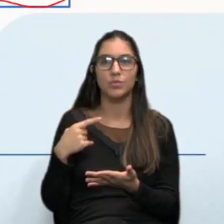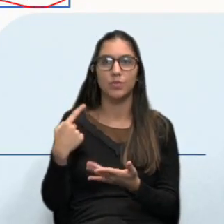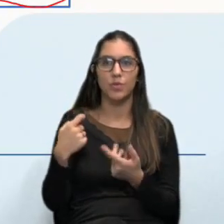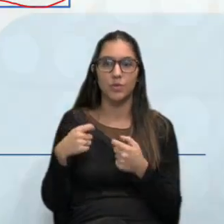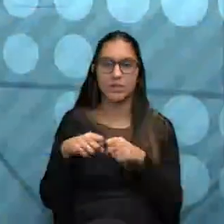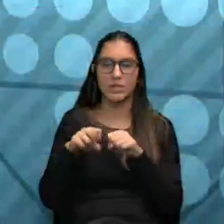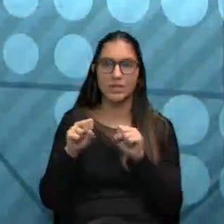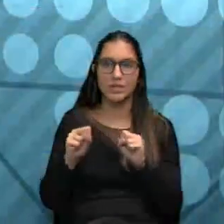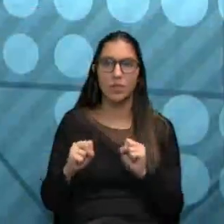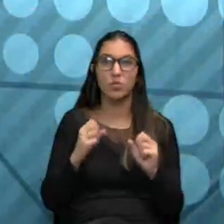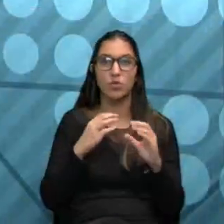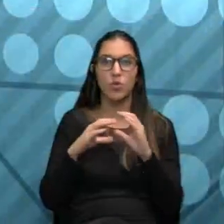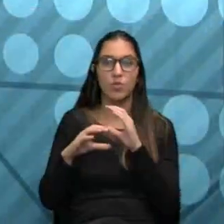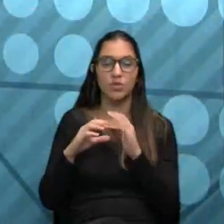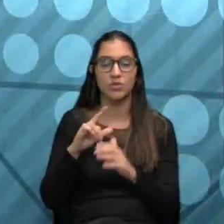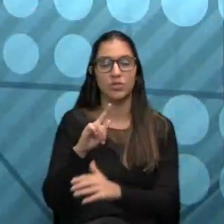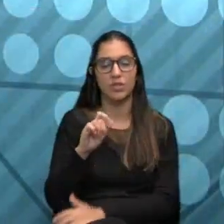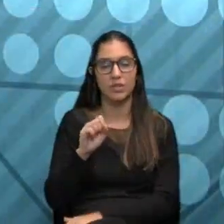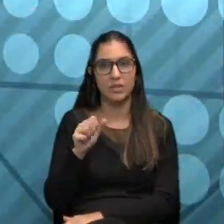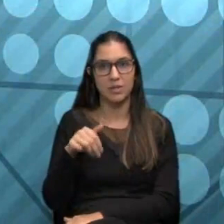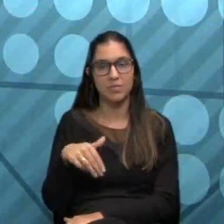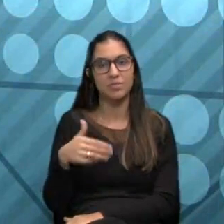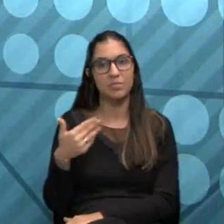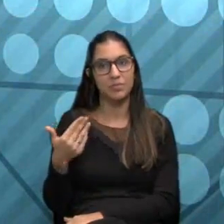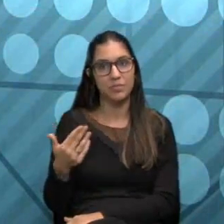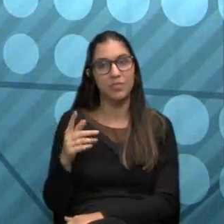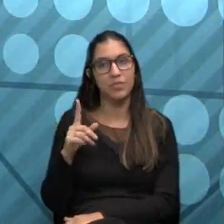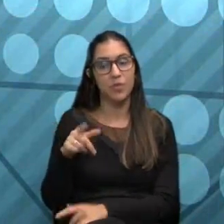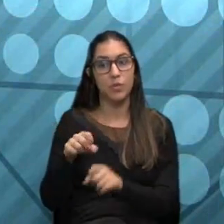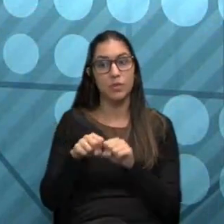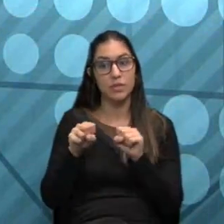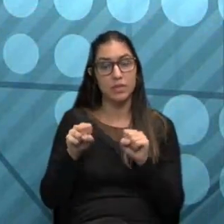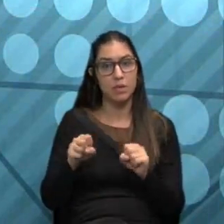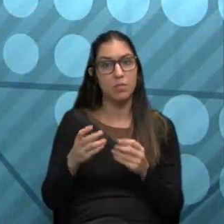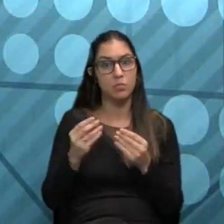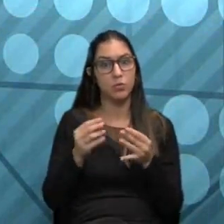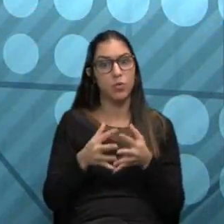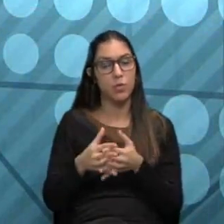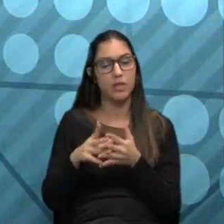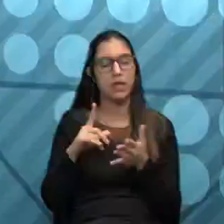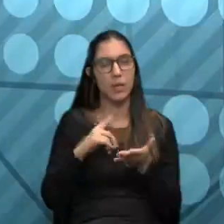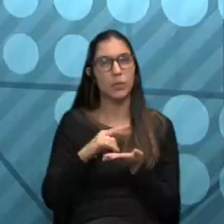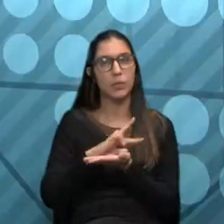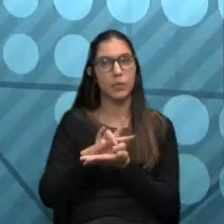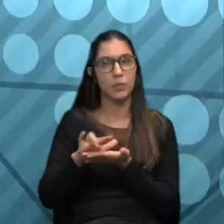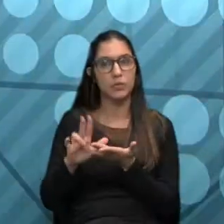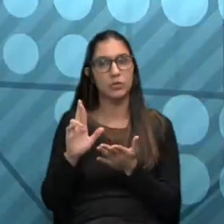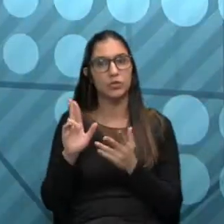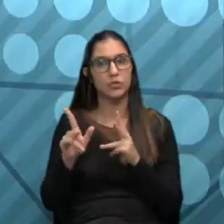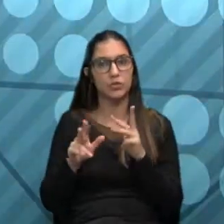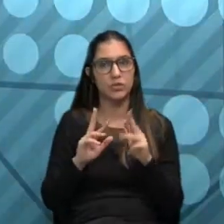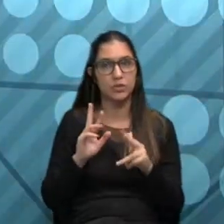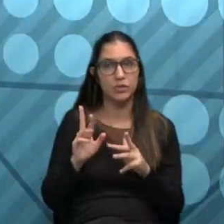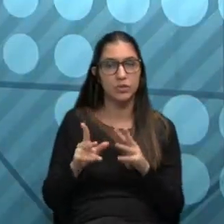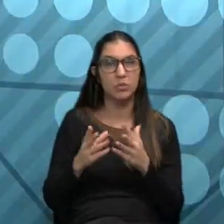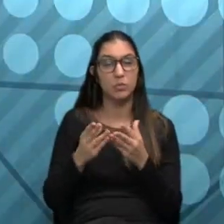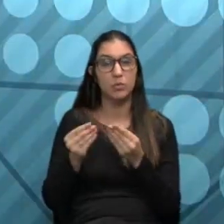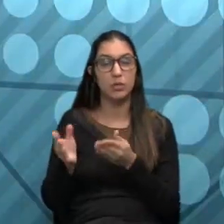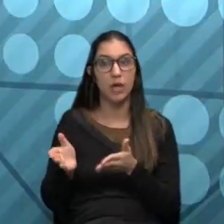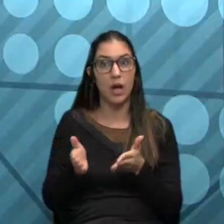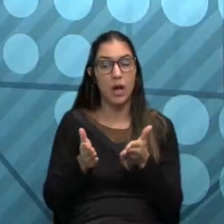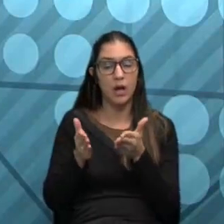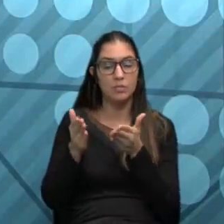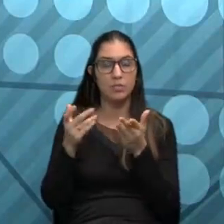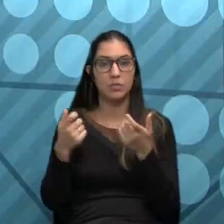sistema de comunicação GSM. Então é um sistema muito complexo, tem várias peculiaridades, várias partes, vários caminhos a